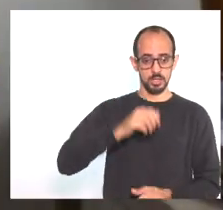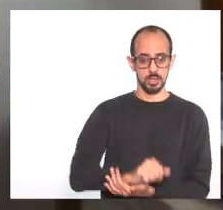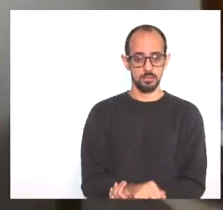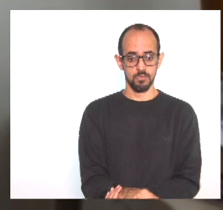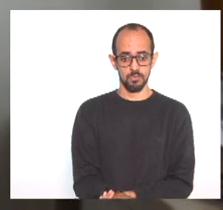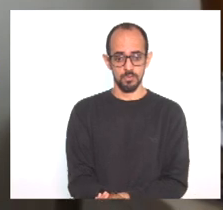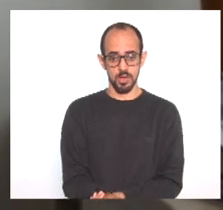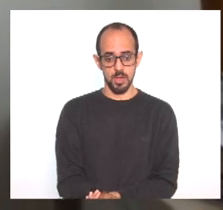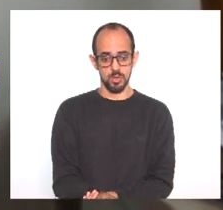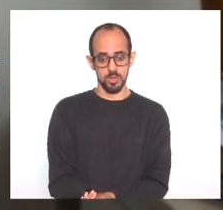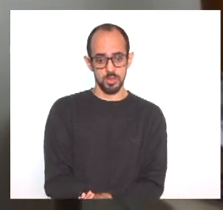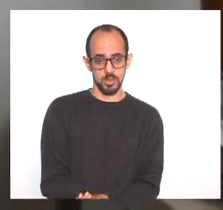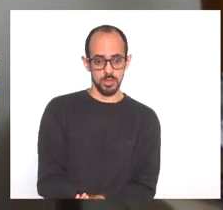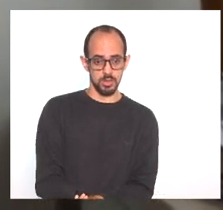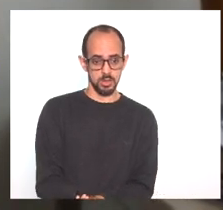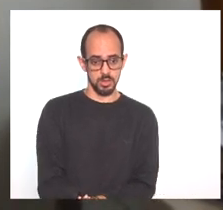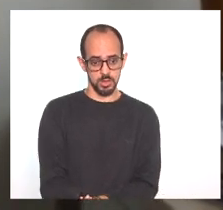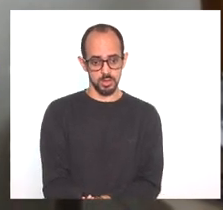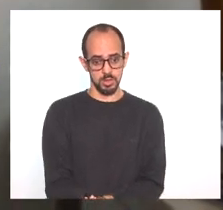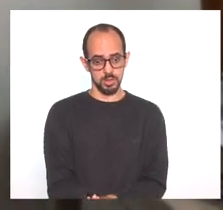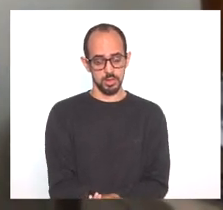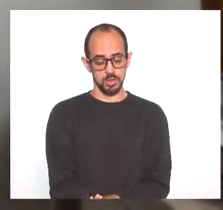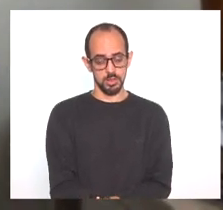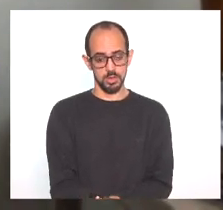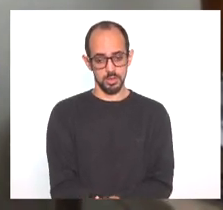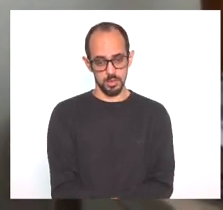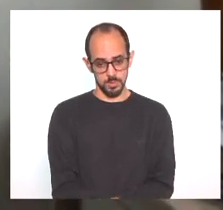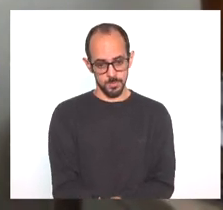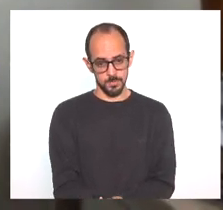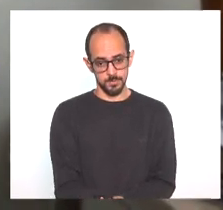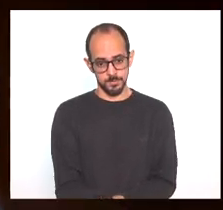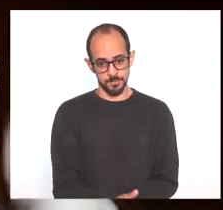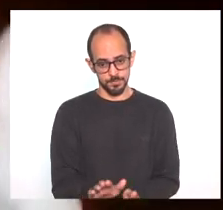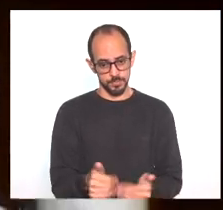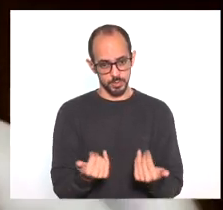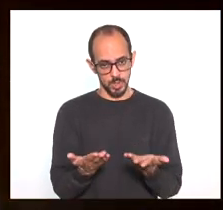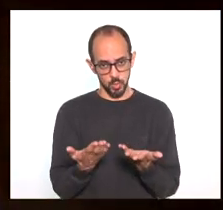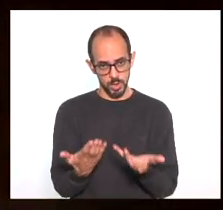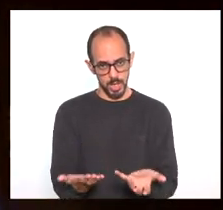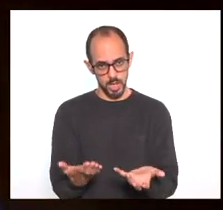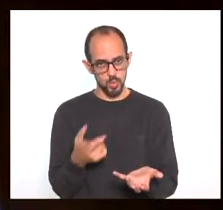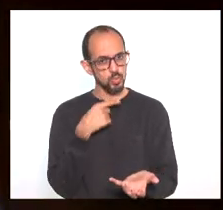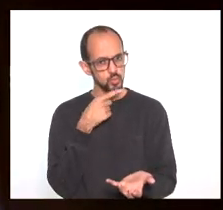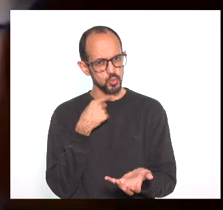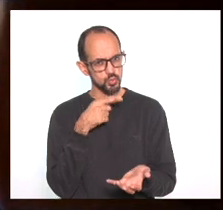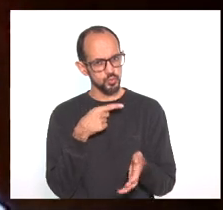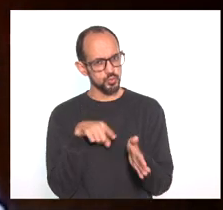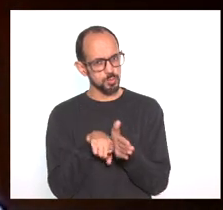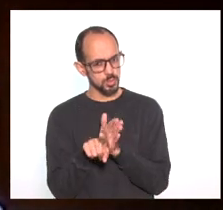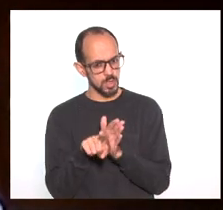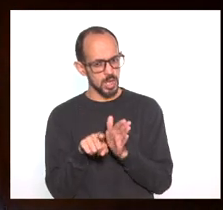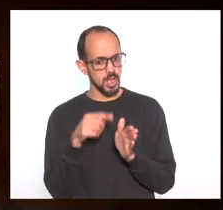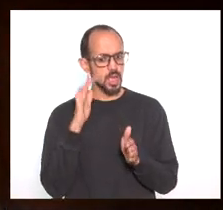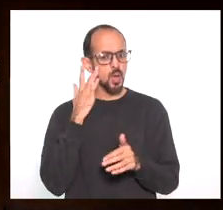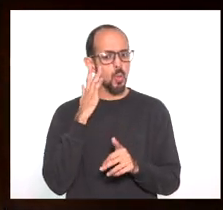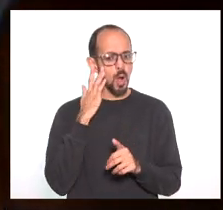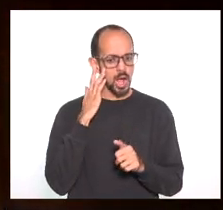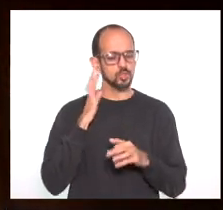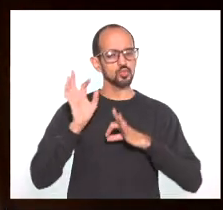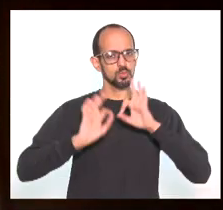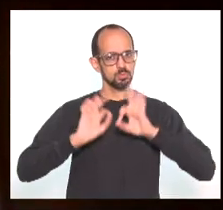Carneiro. Eu queria fazer uma pergunta também, deputado. Pois não, deputado. Só queria tirar uma dúvida. Eu considero esse plano já